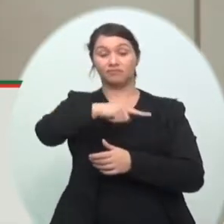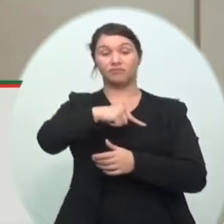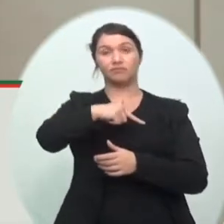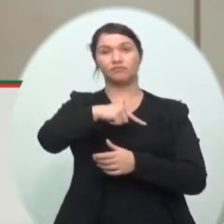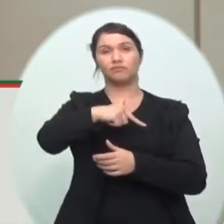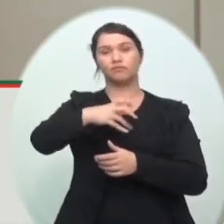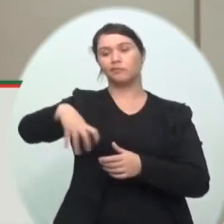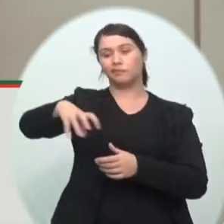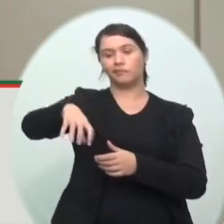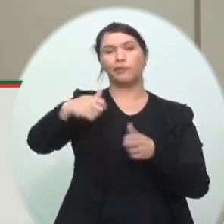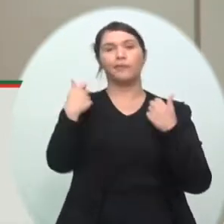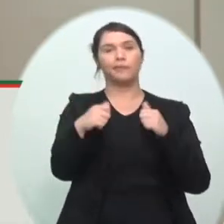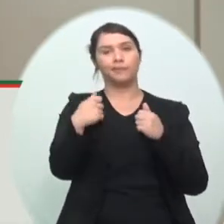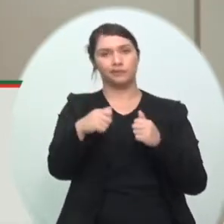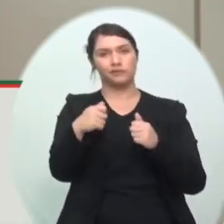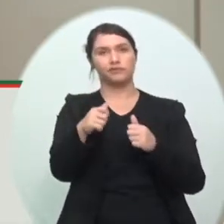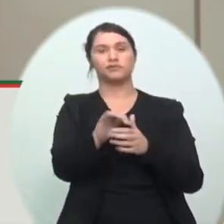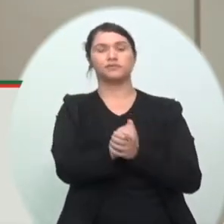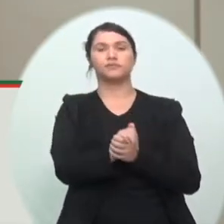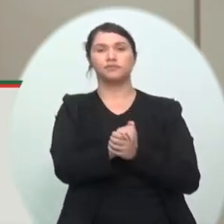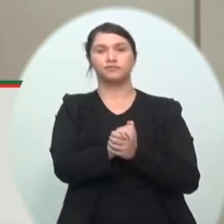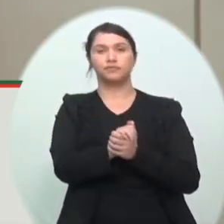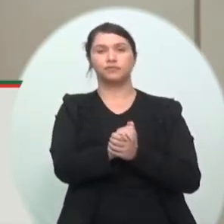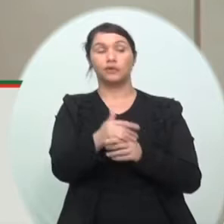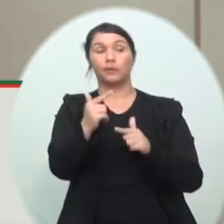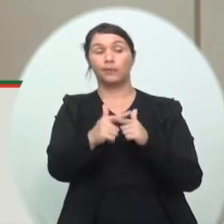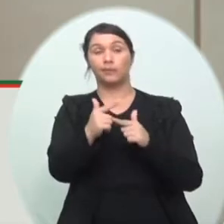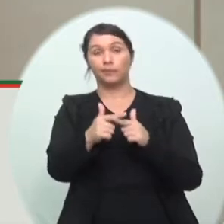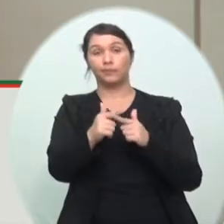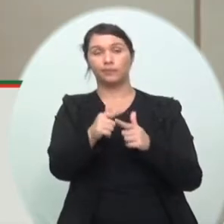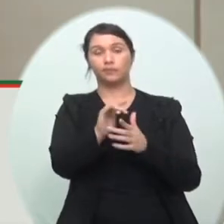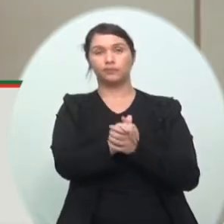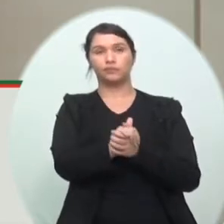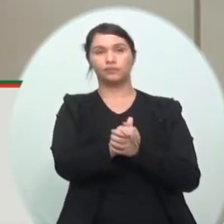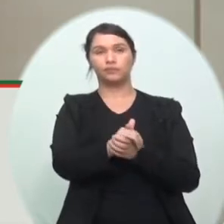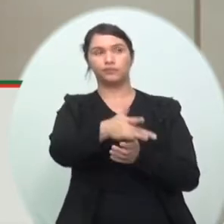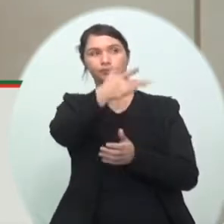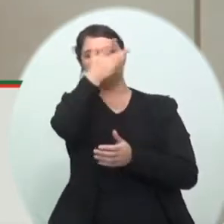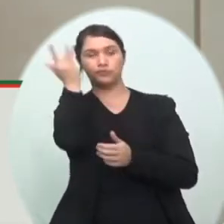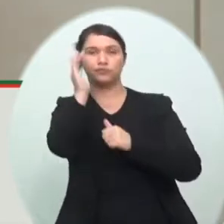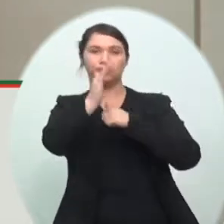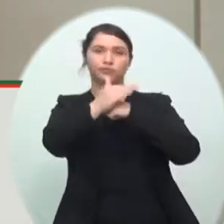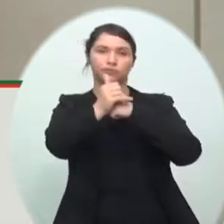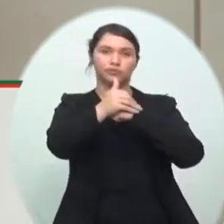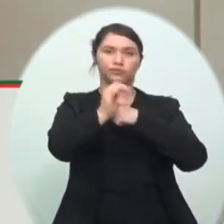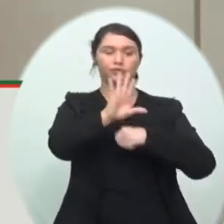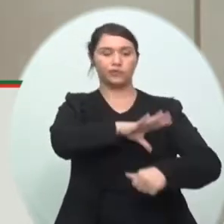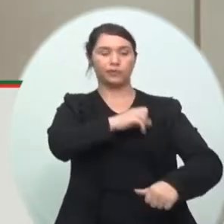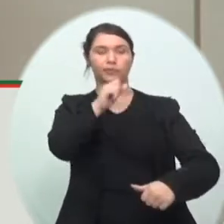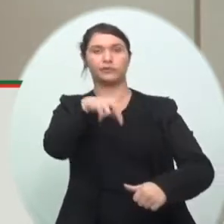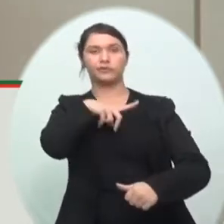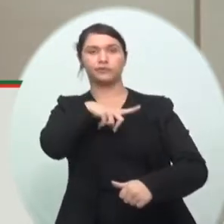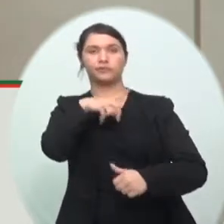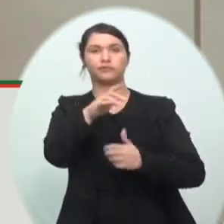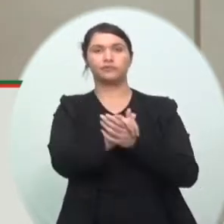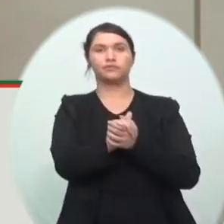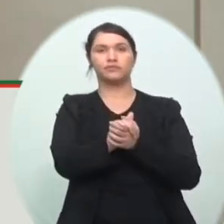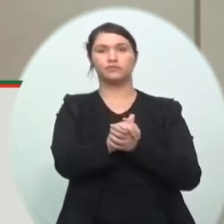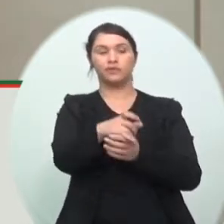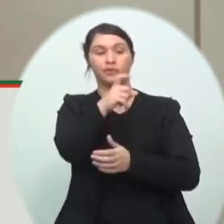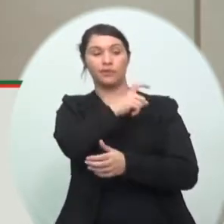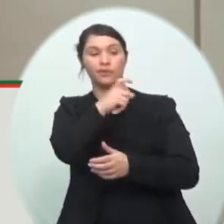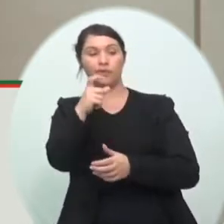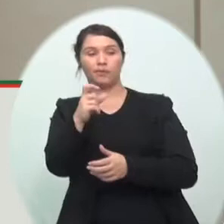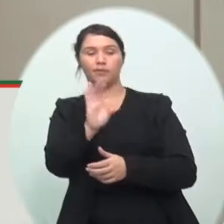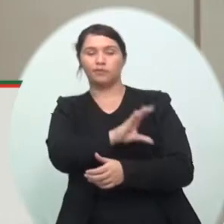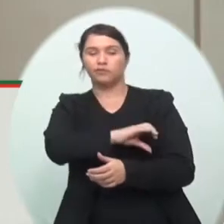depende muito de pessoas que têm o carinho, que têm o amor, que levam a palavra